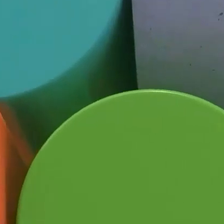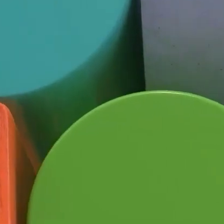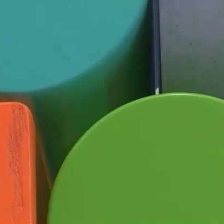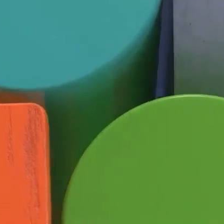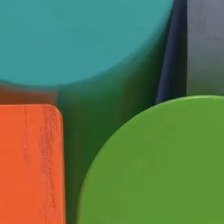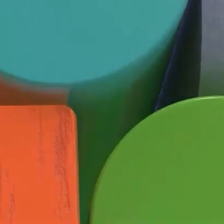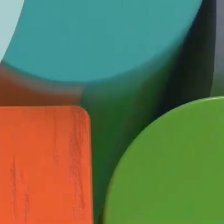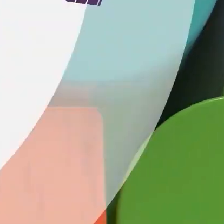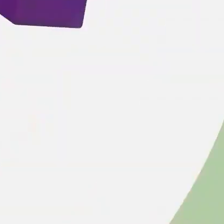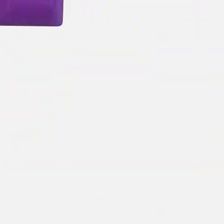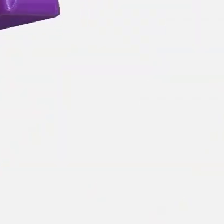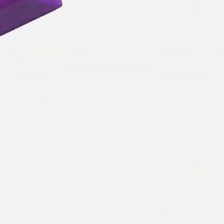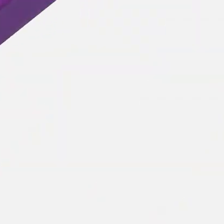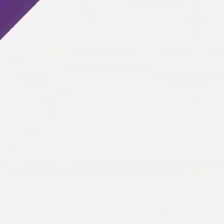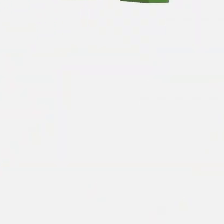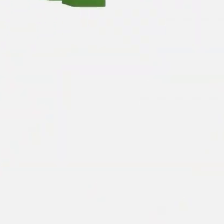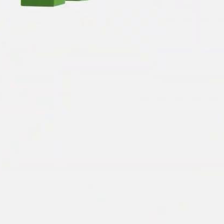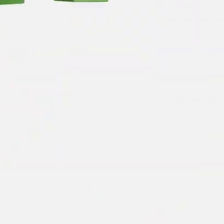Tchau,